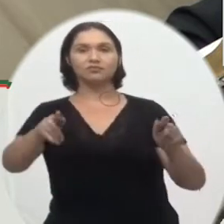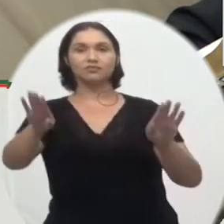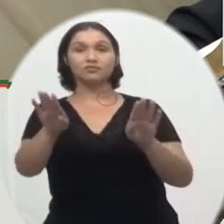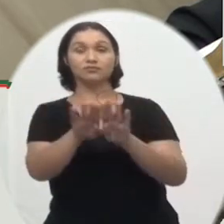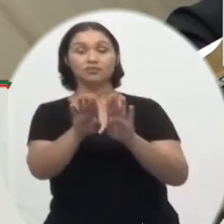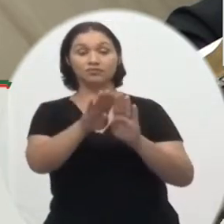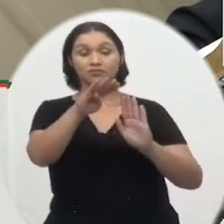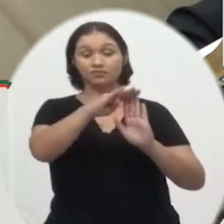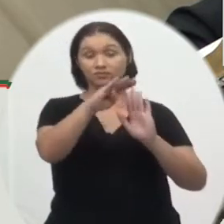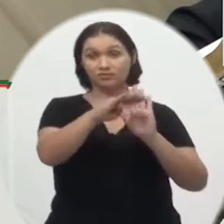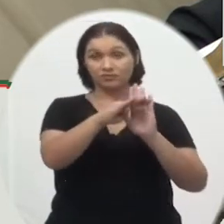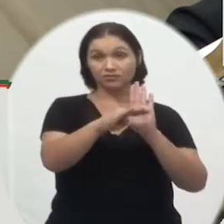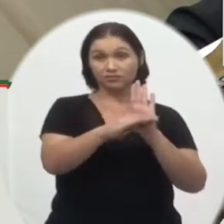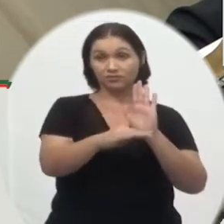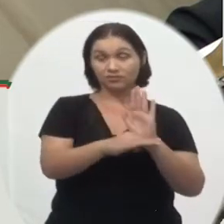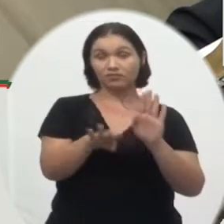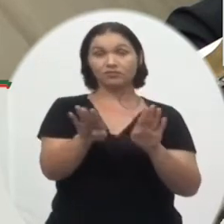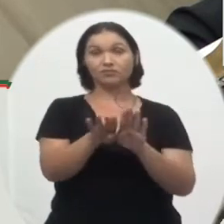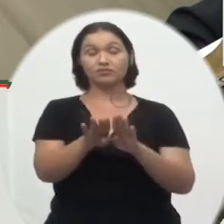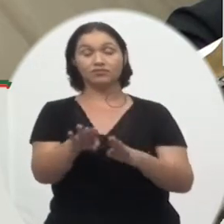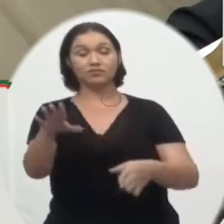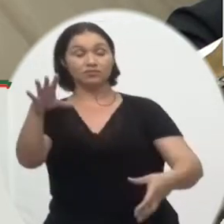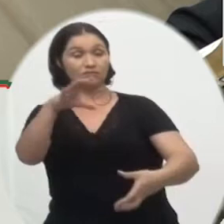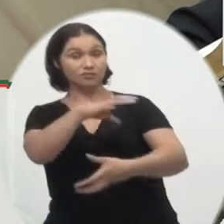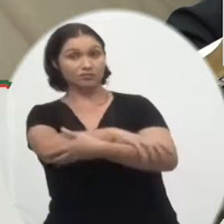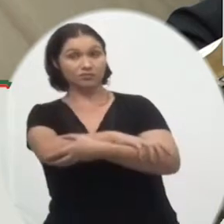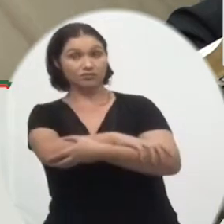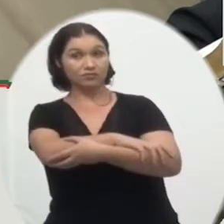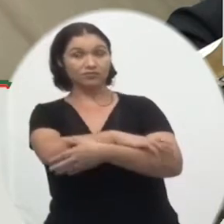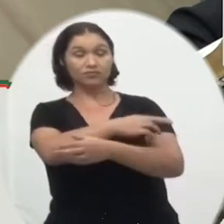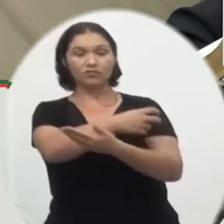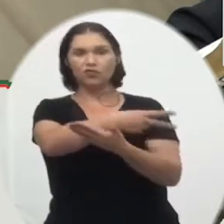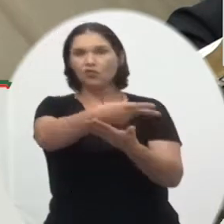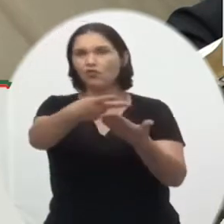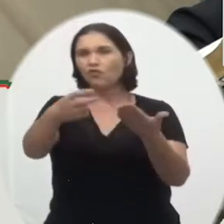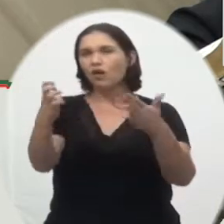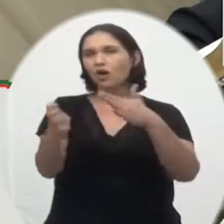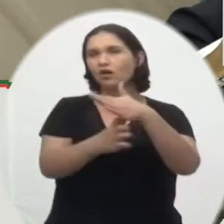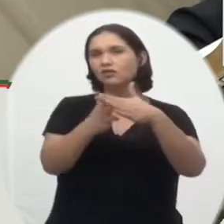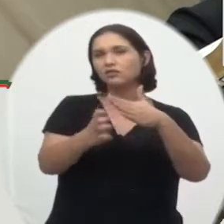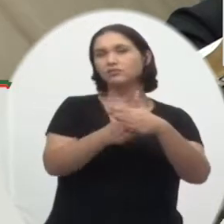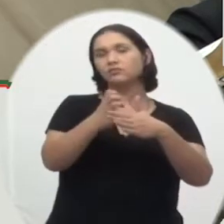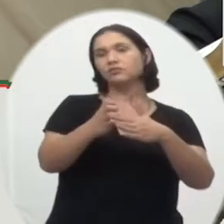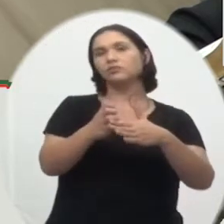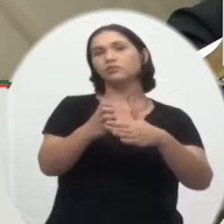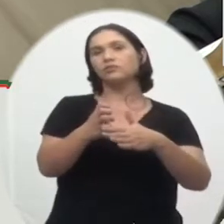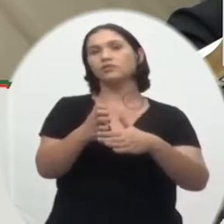pelas parcerias firmadas com diversas empresas do estado do sul do país.